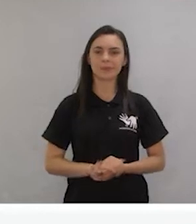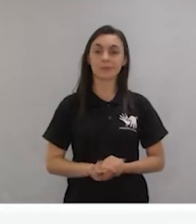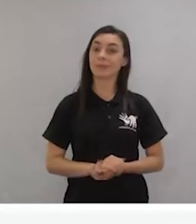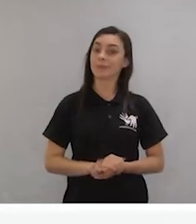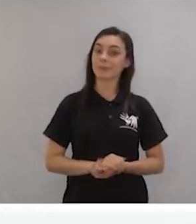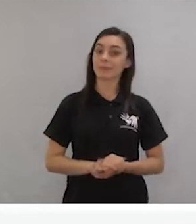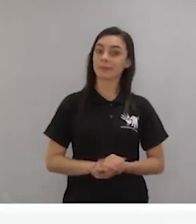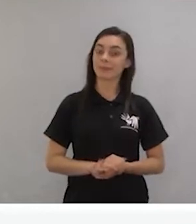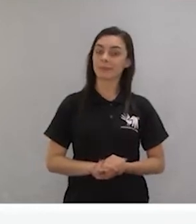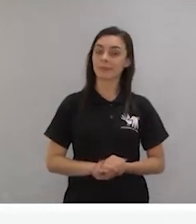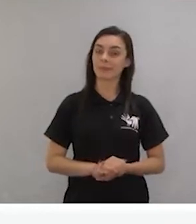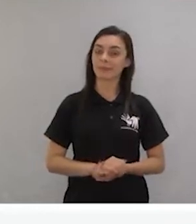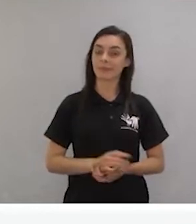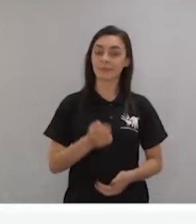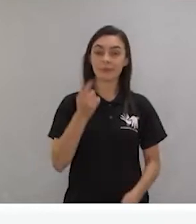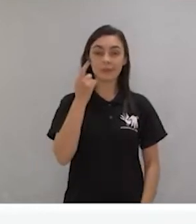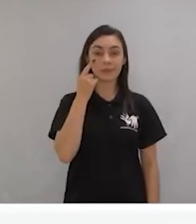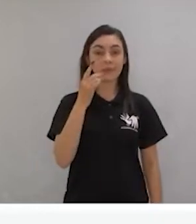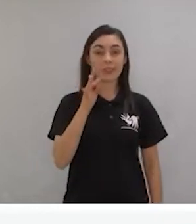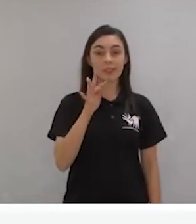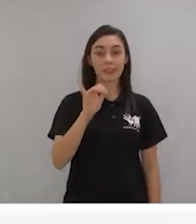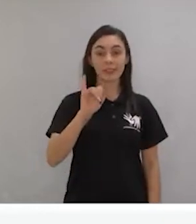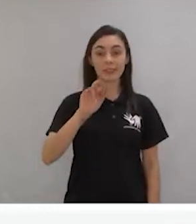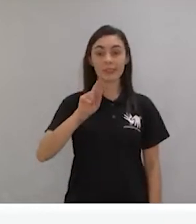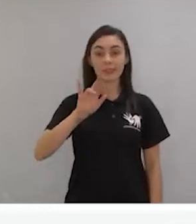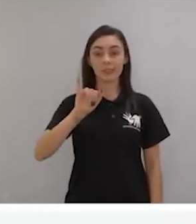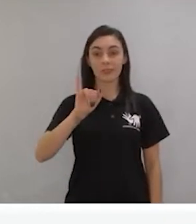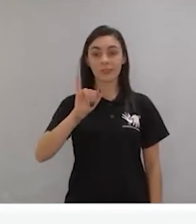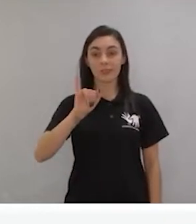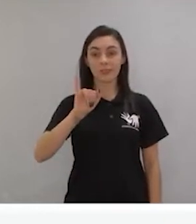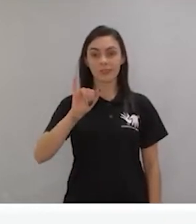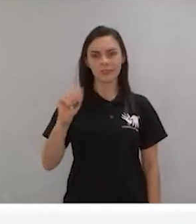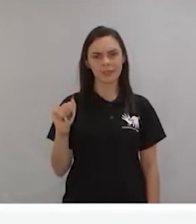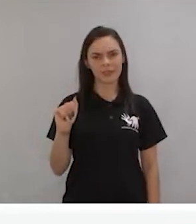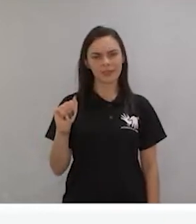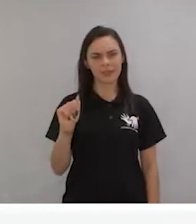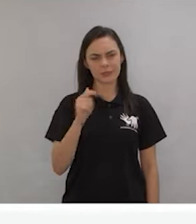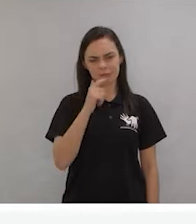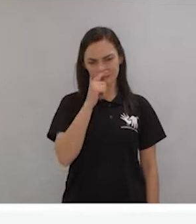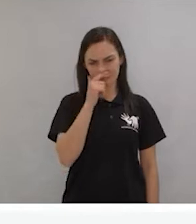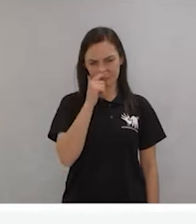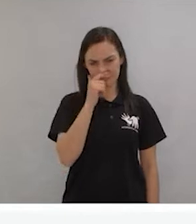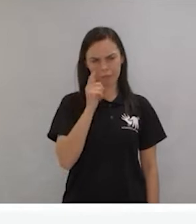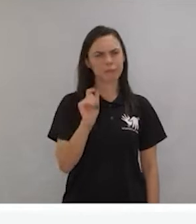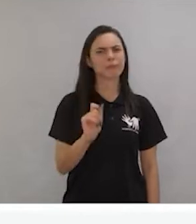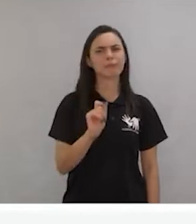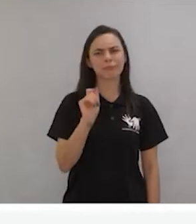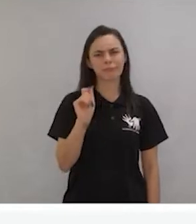Olá! Tiri, A.